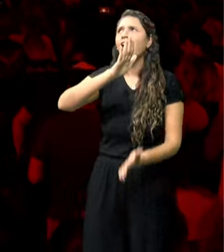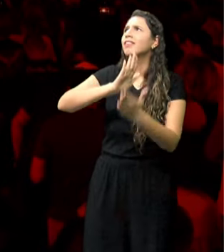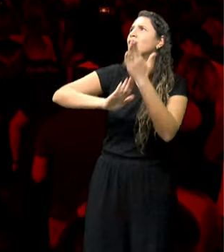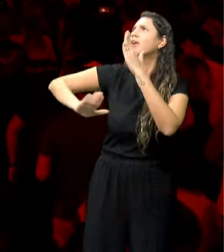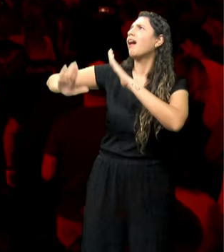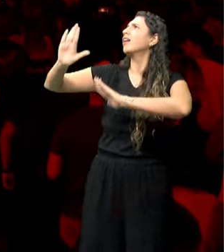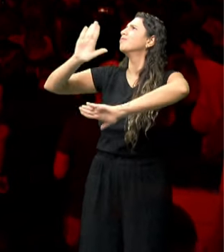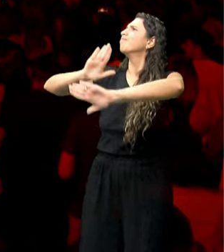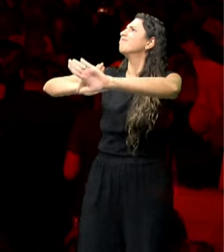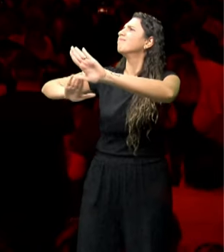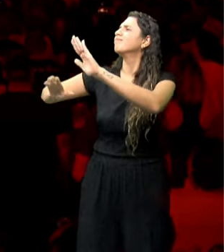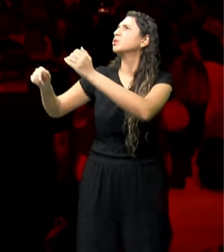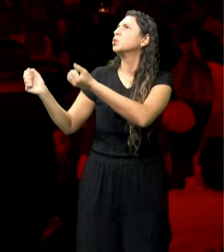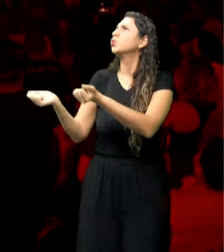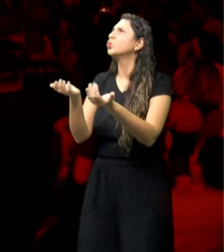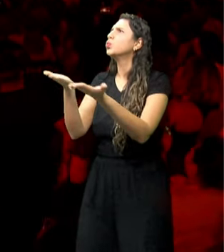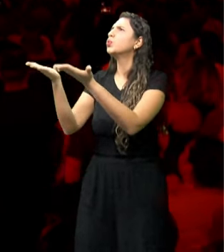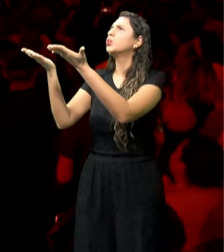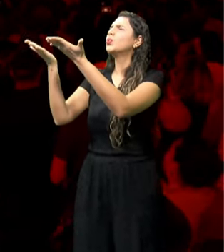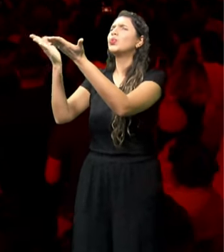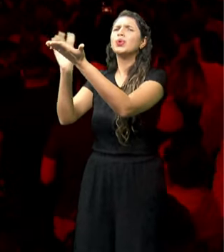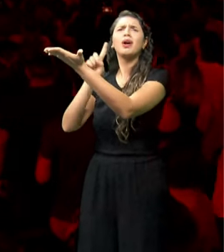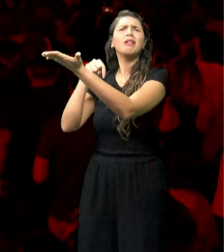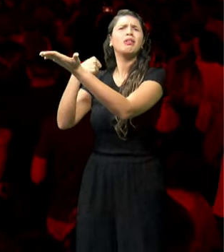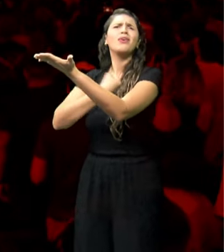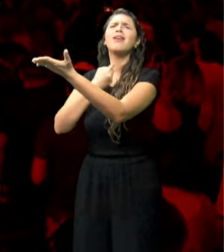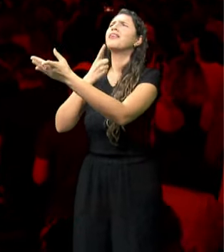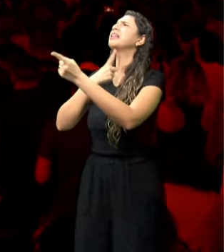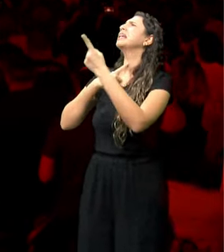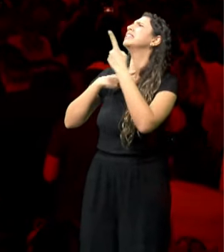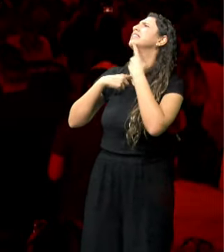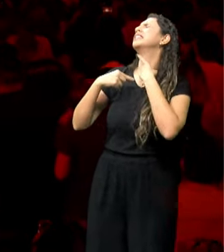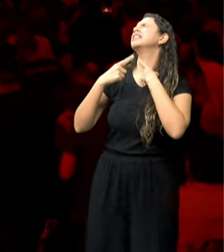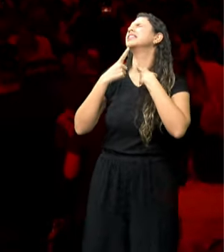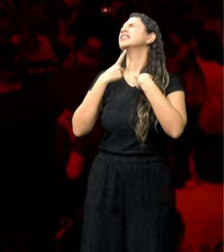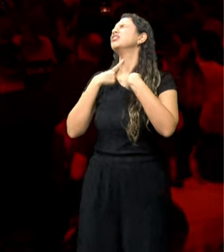tão desejado aqui.